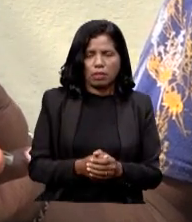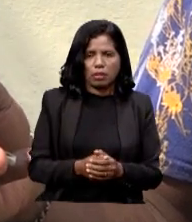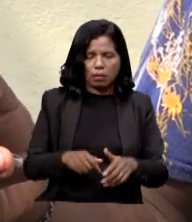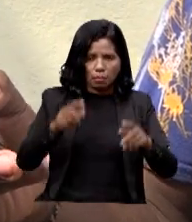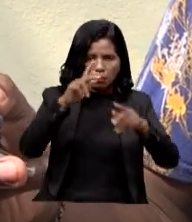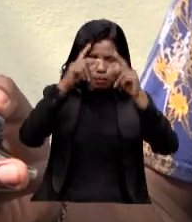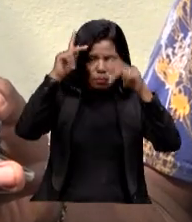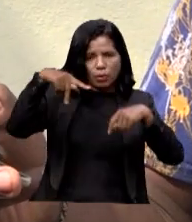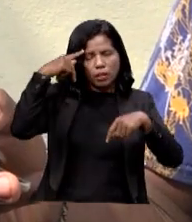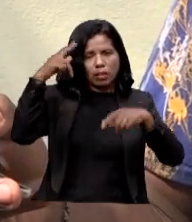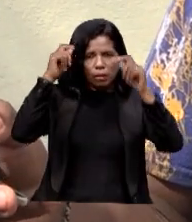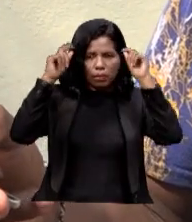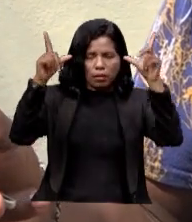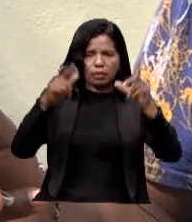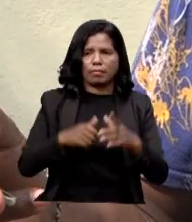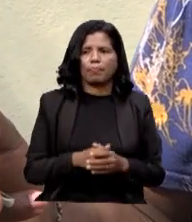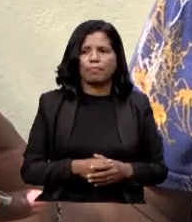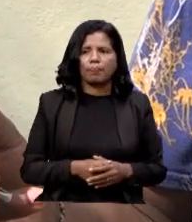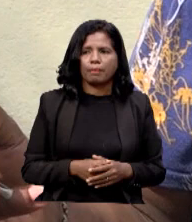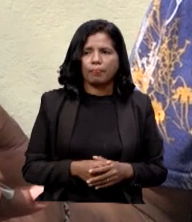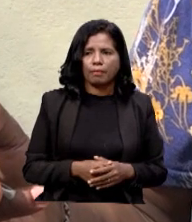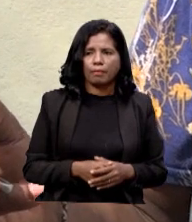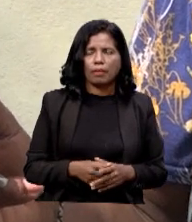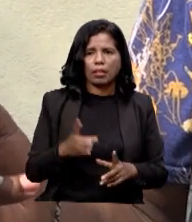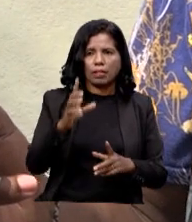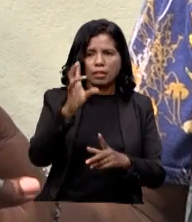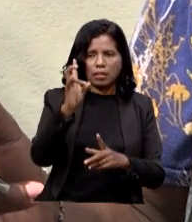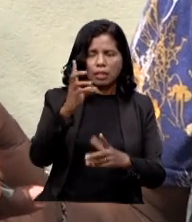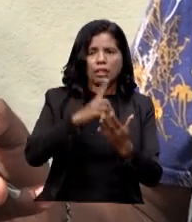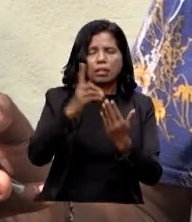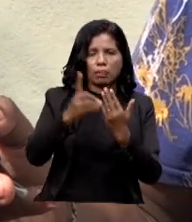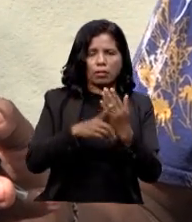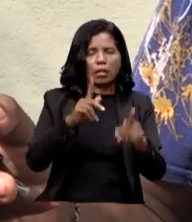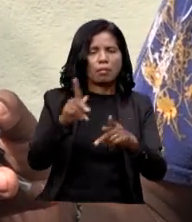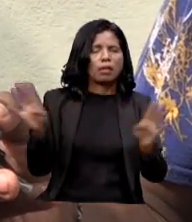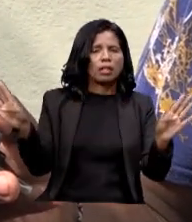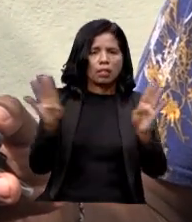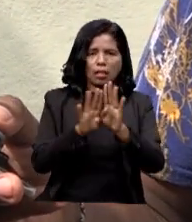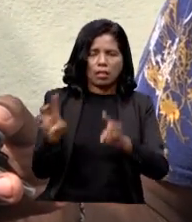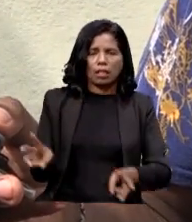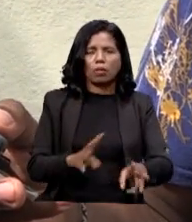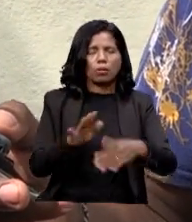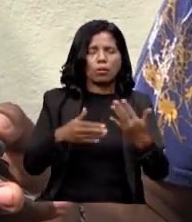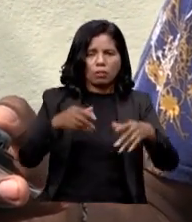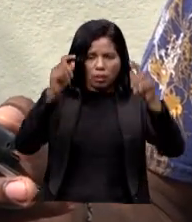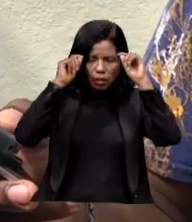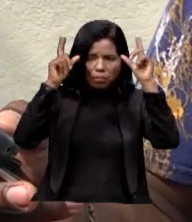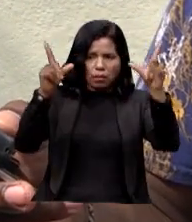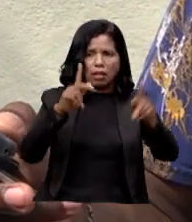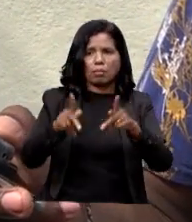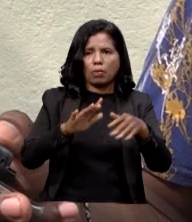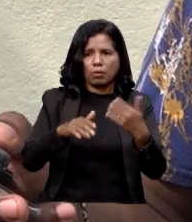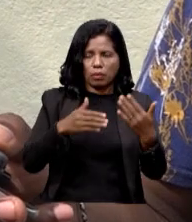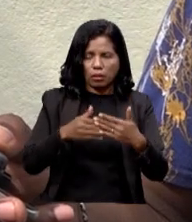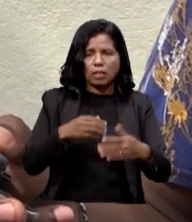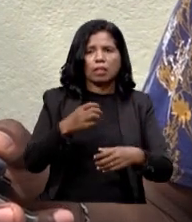Timor-Leste. Tamba, com consideração que a 7 de dezembro, uma ataca da Lamita do Timor. Nebe Timor Laran, povo toma que Timor Laran, né? Sai